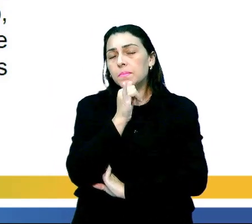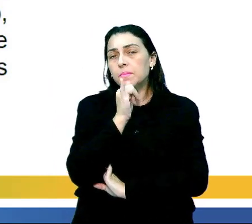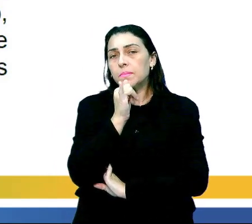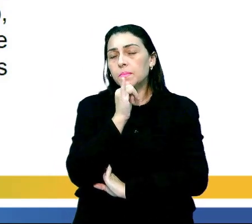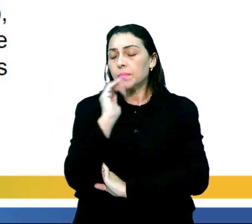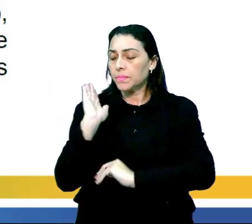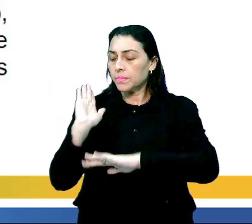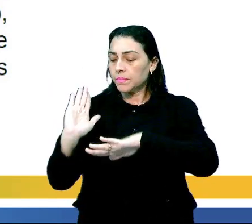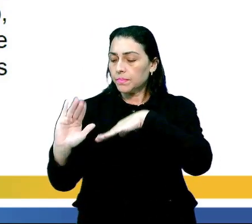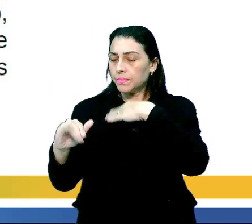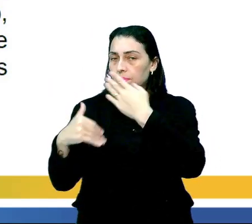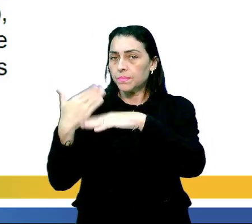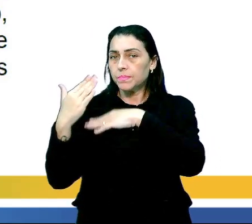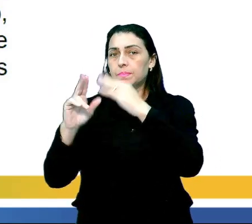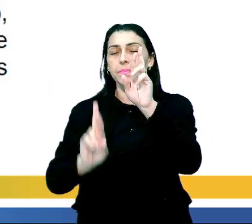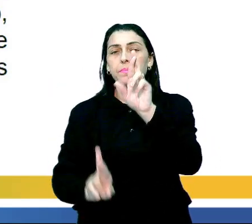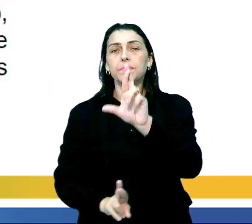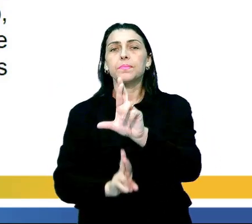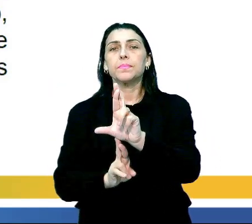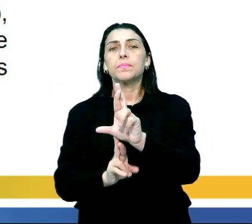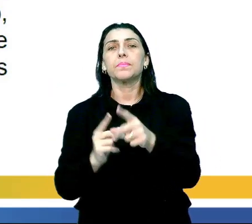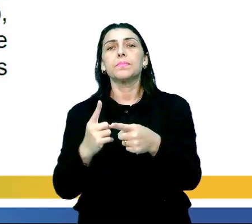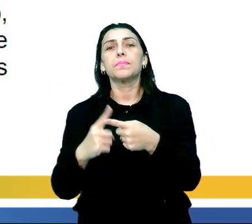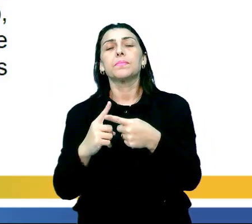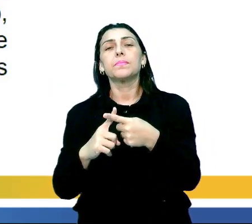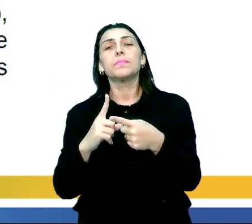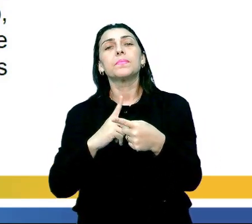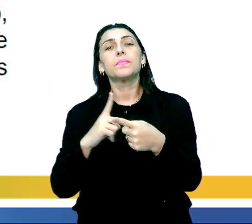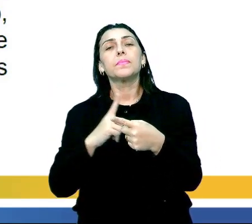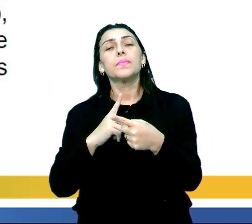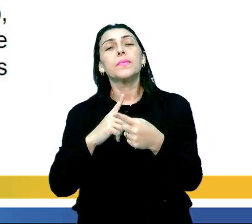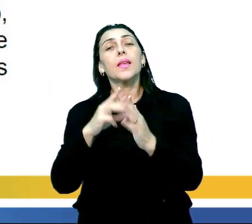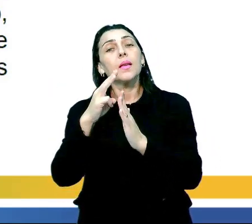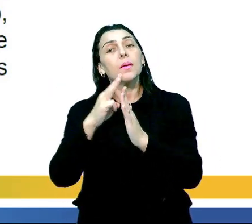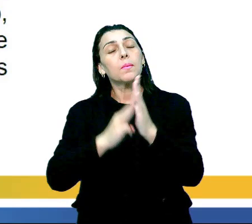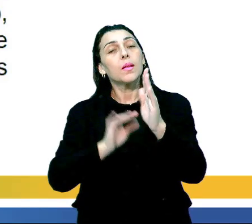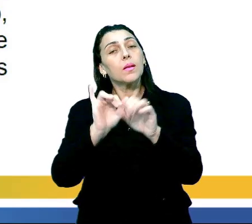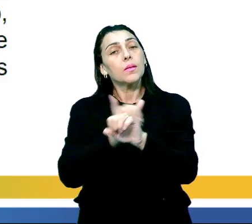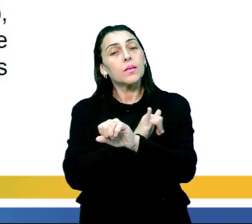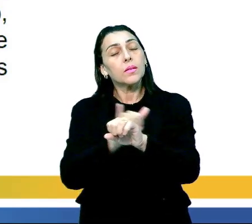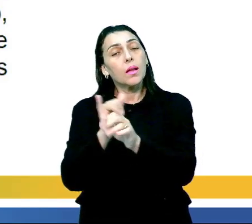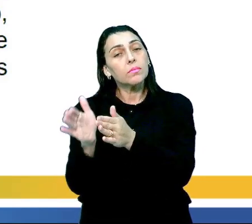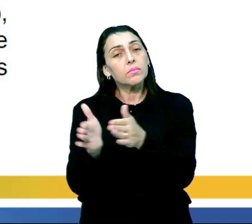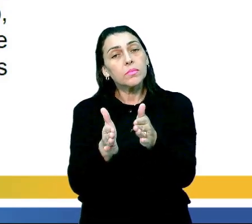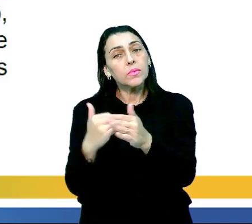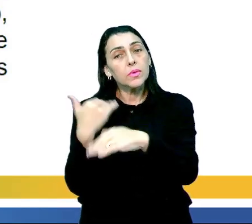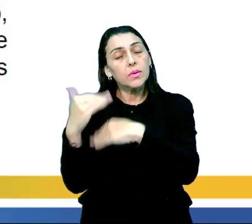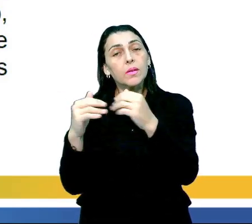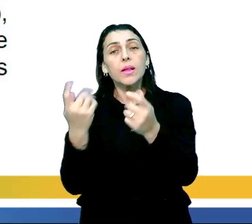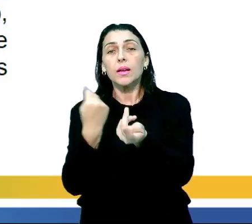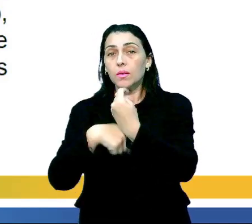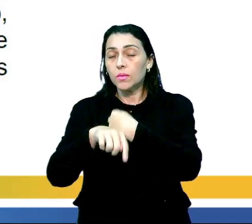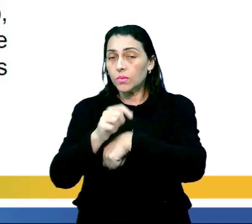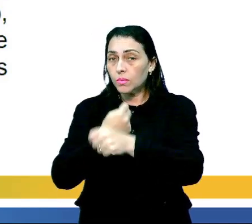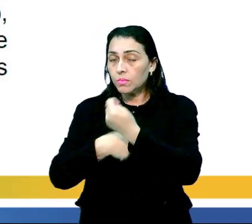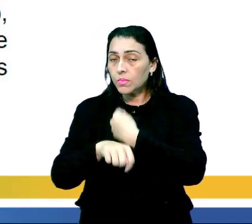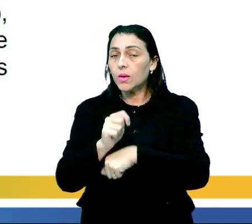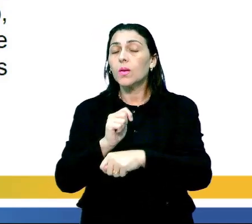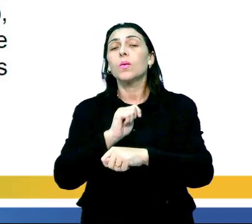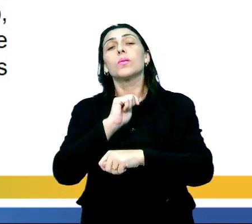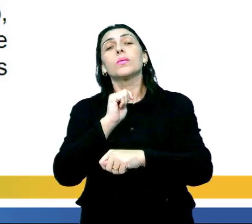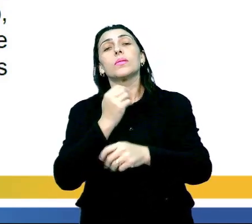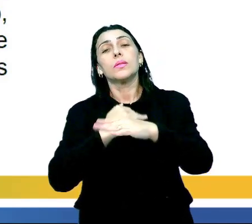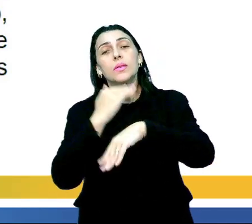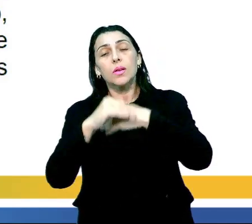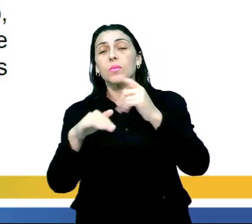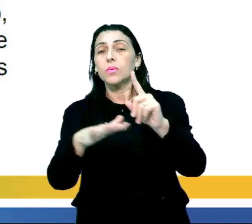sobre o desenvolvimento sustentável é justamente estabelecer meios de alinhar o desenvolvimento da economia, o